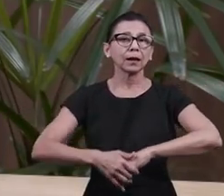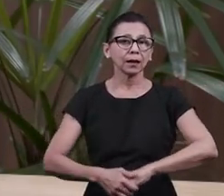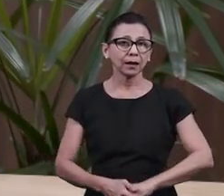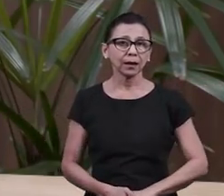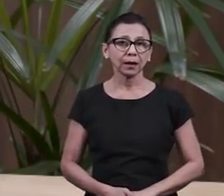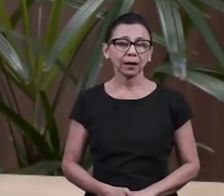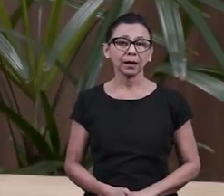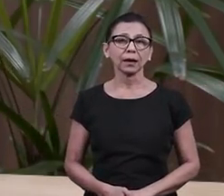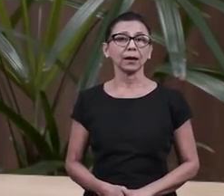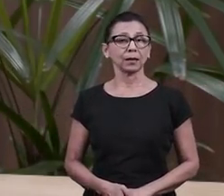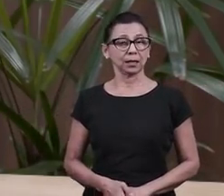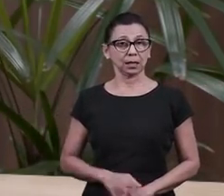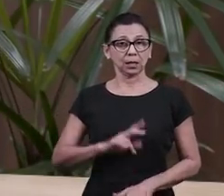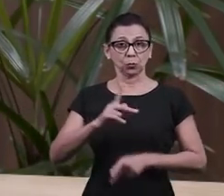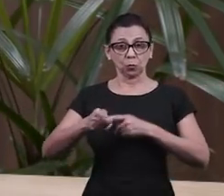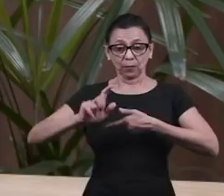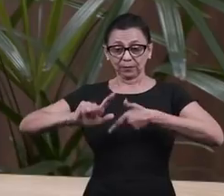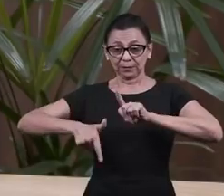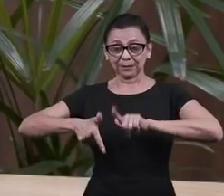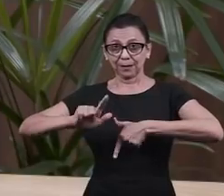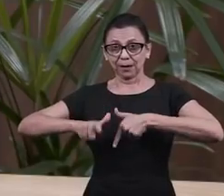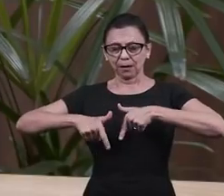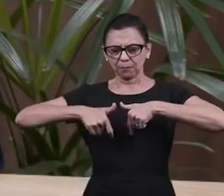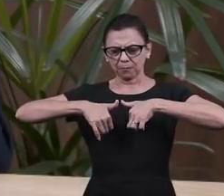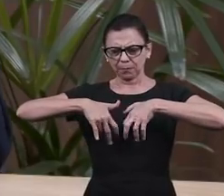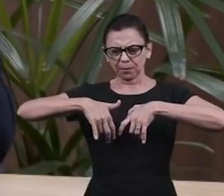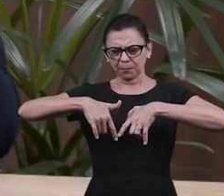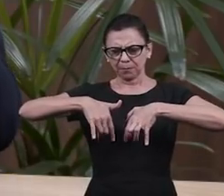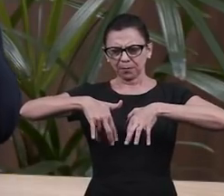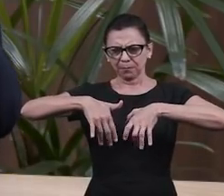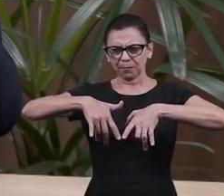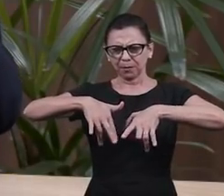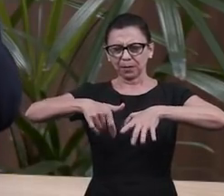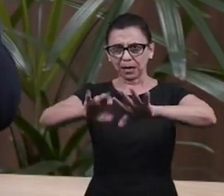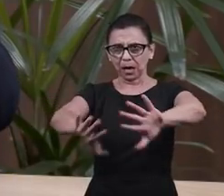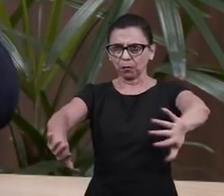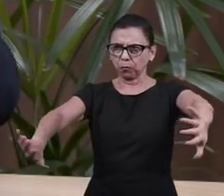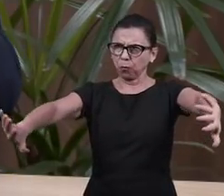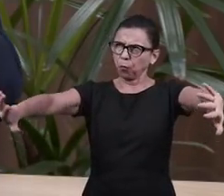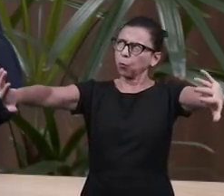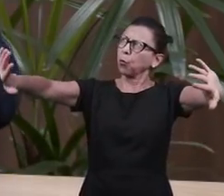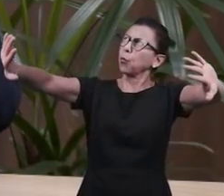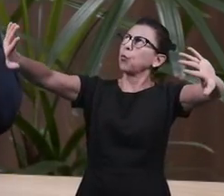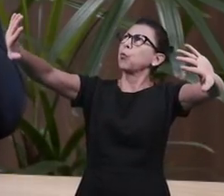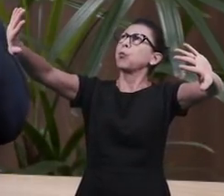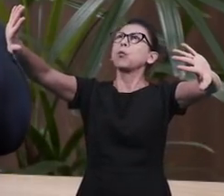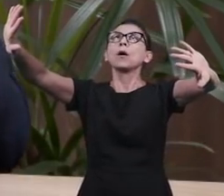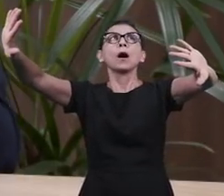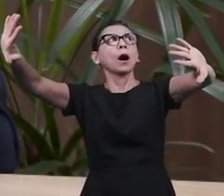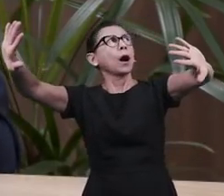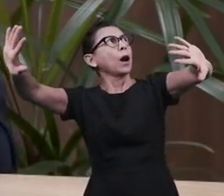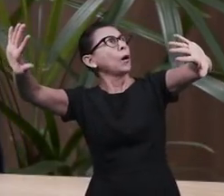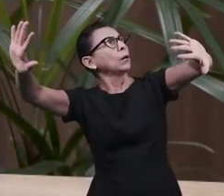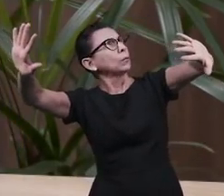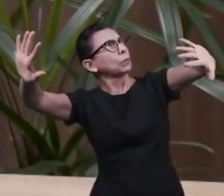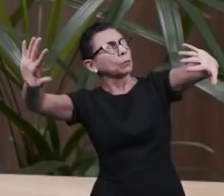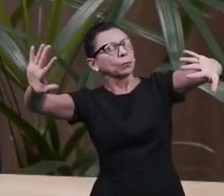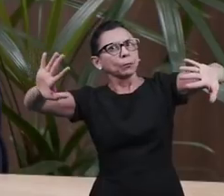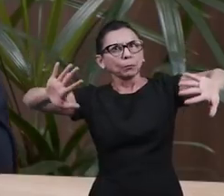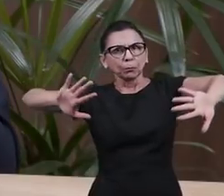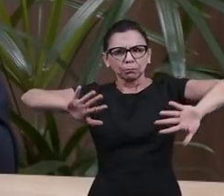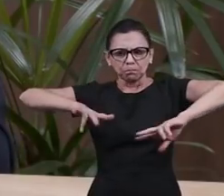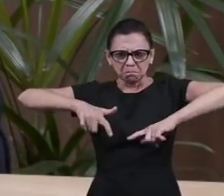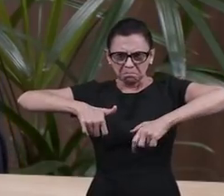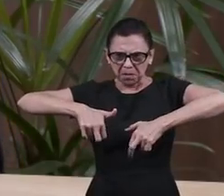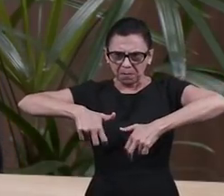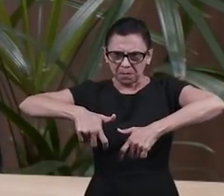estava passando, enquanto o povo do Senhor passava, o Senhor segurou as águas. Você imagina o poder do Senhor,